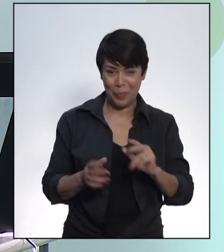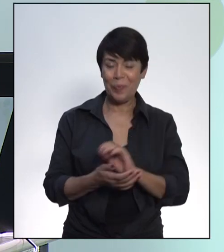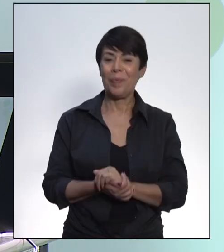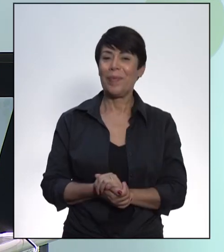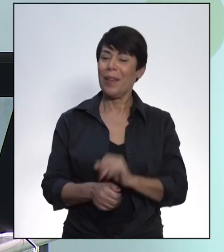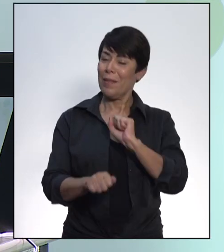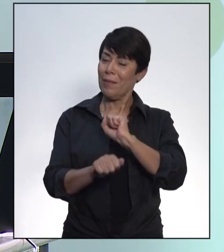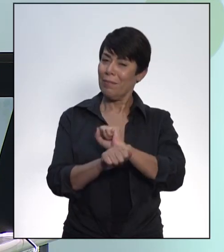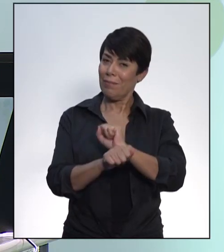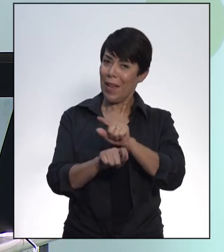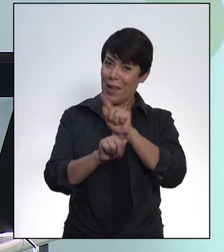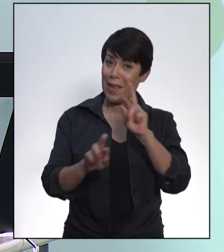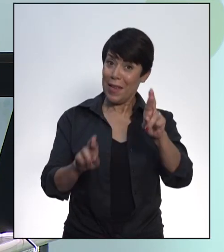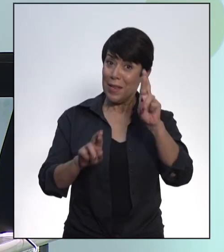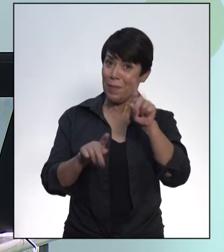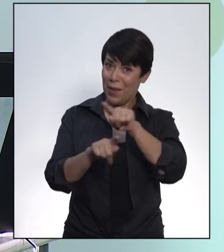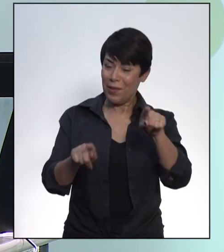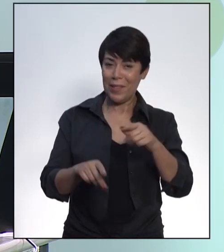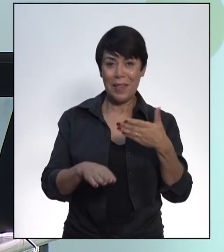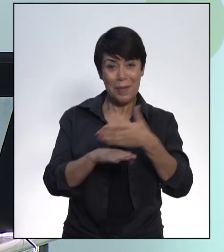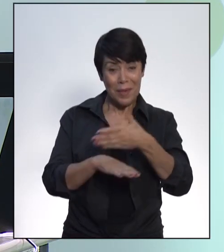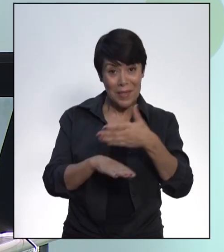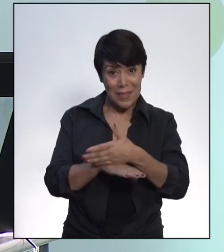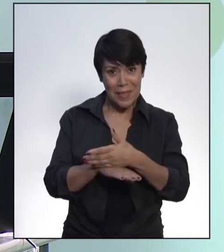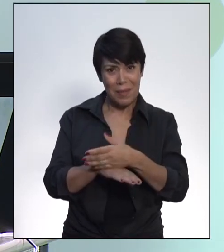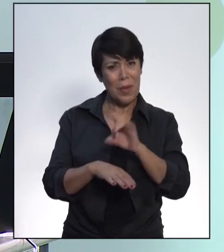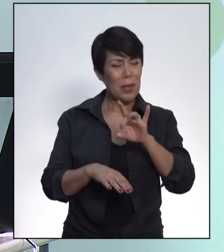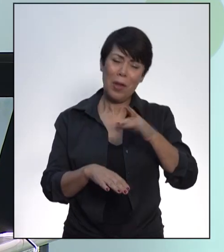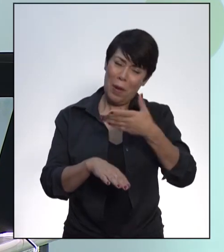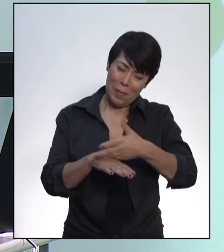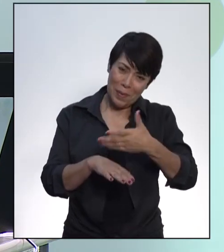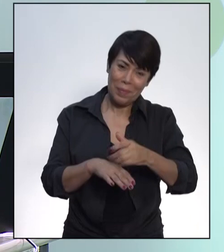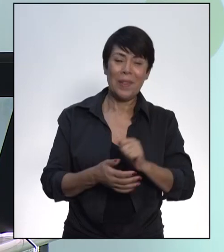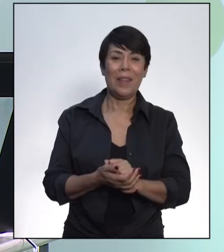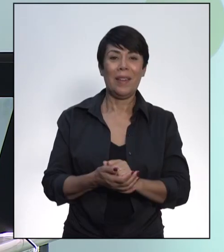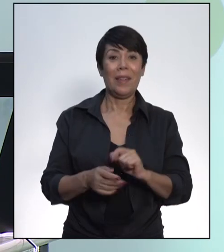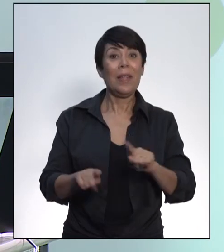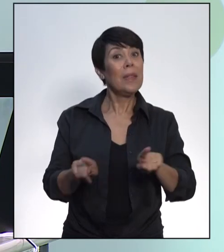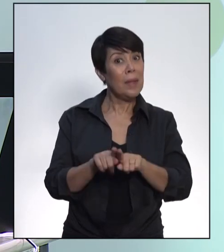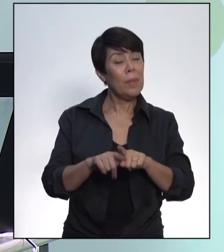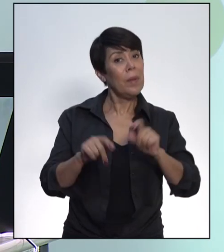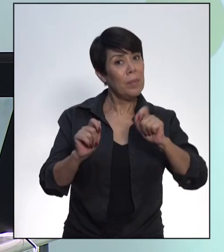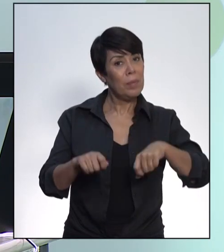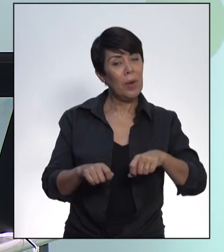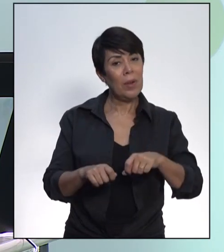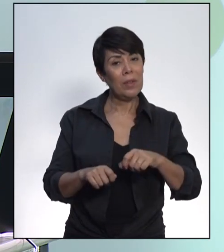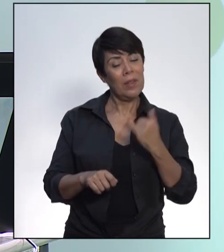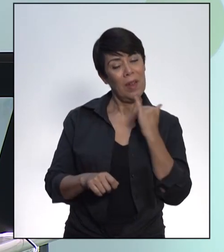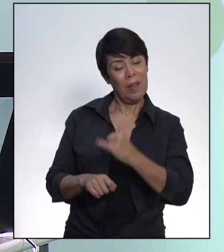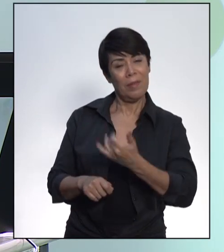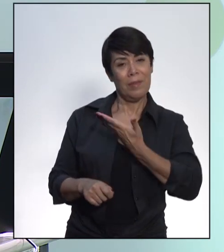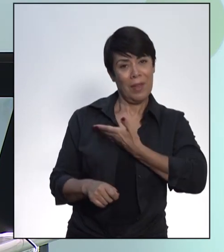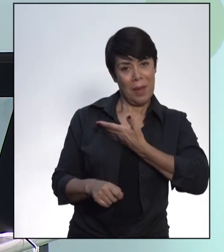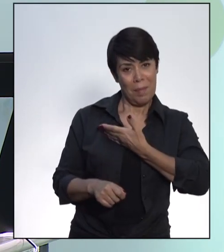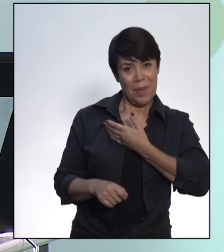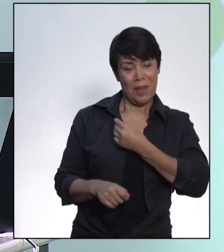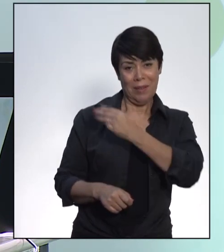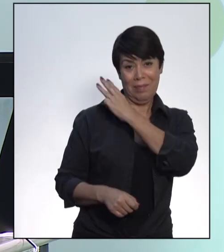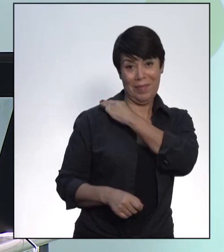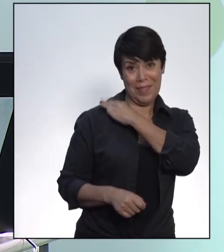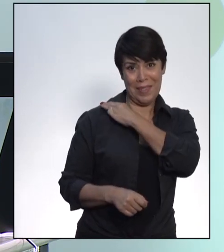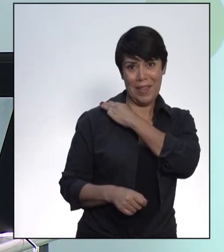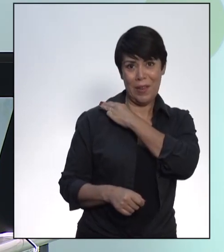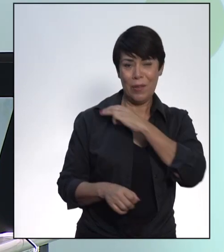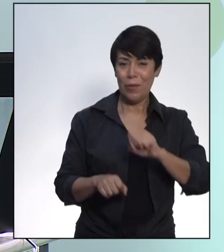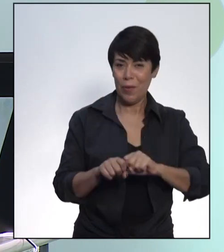vocês participem, se puderem, como treininho, né? Mas indica para uma 3ª série do ensino médio, um amigo seu, ele